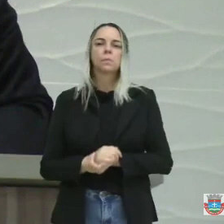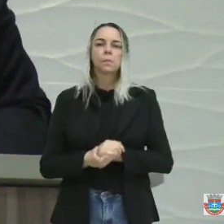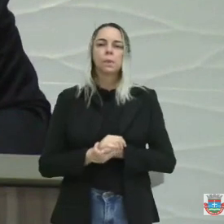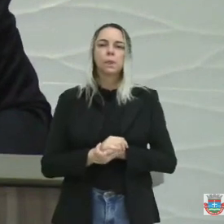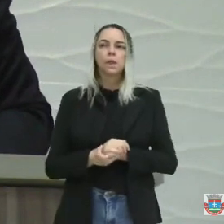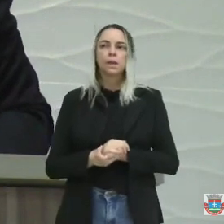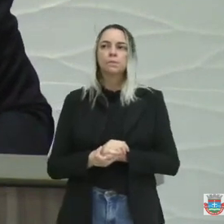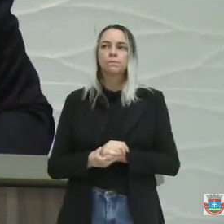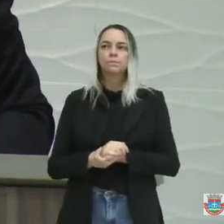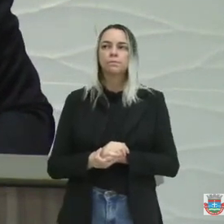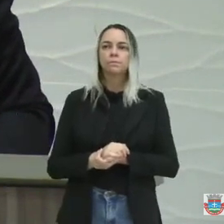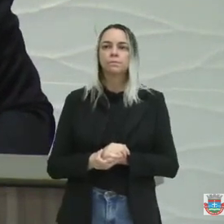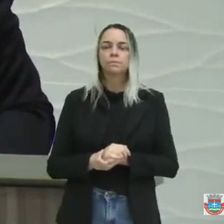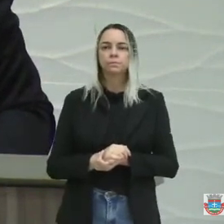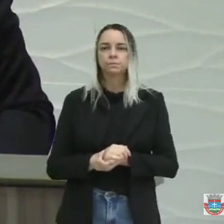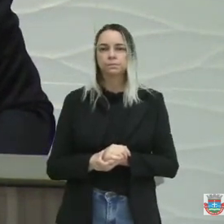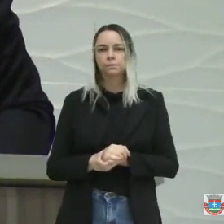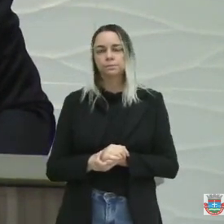E quem deve